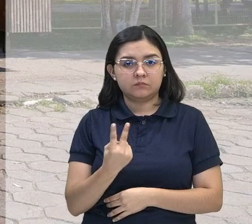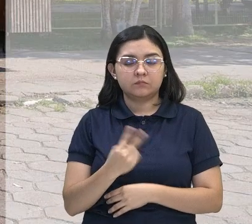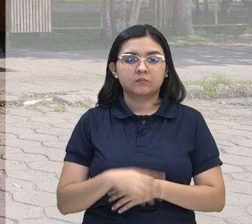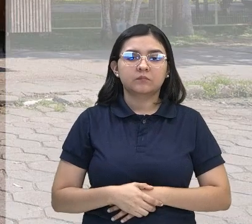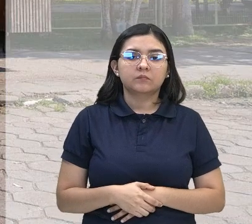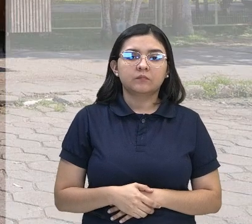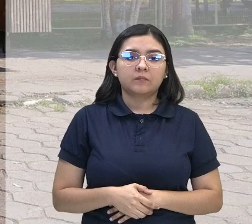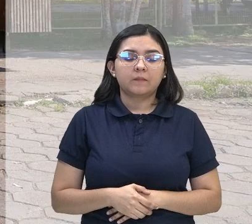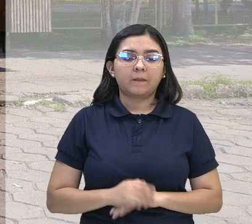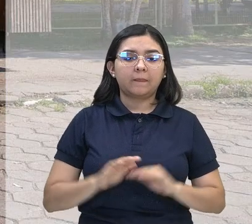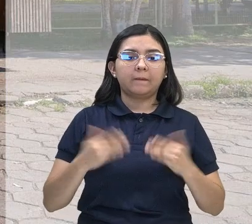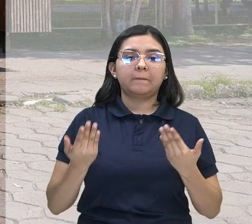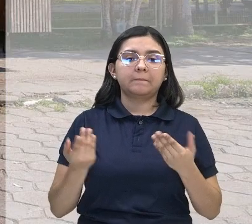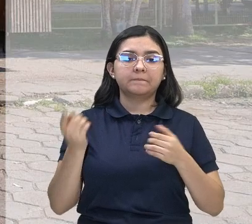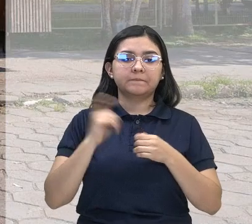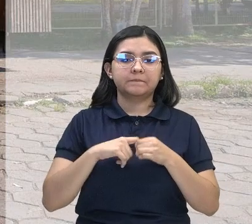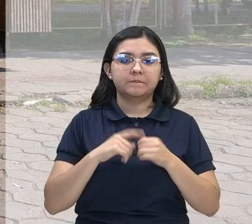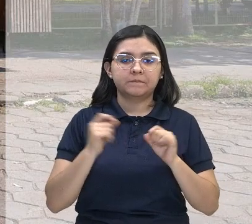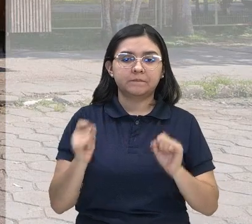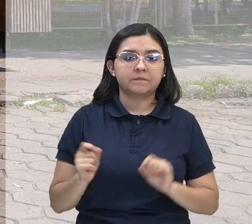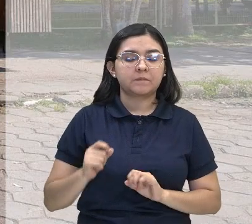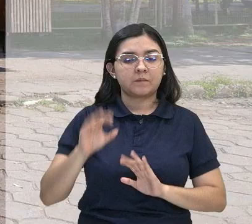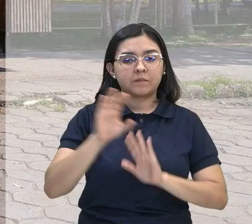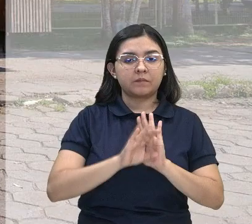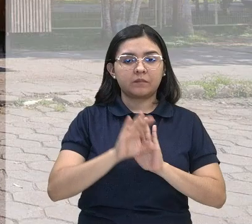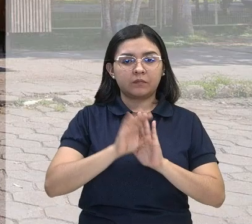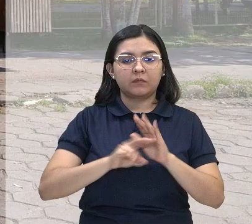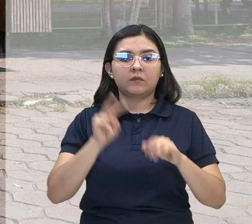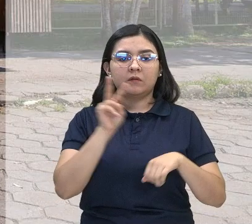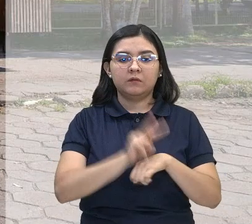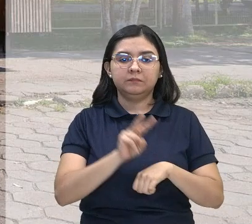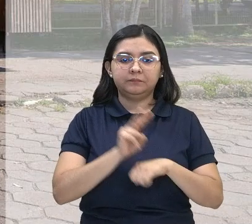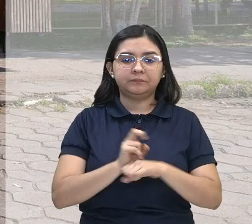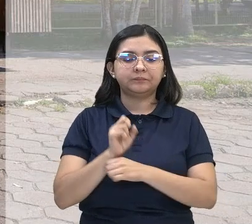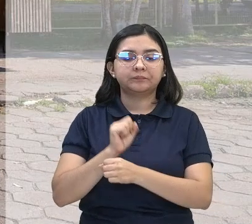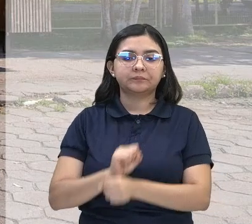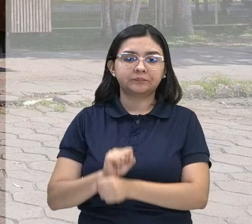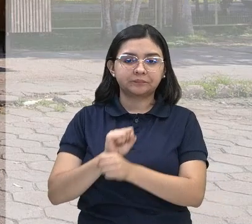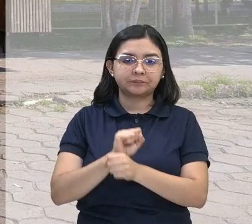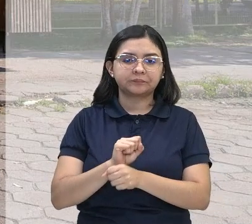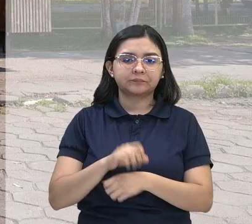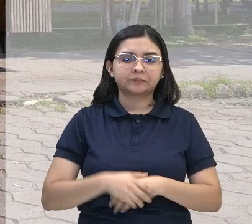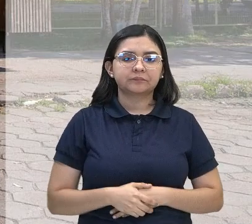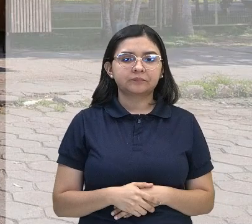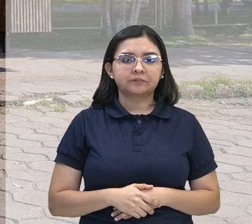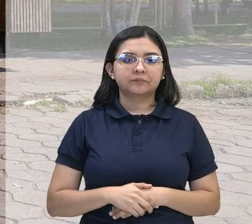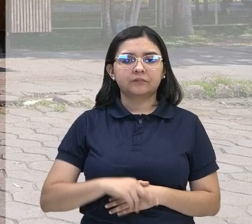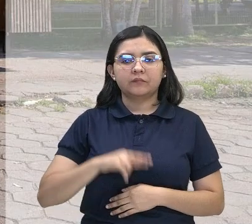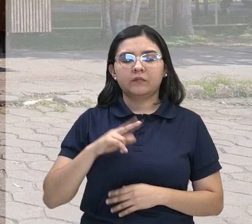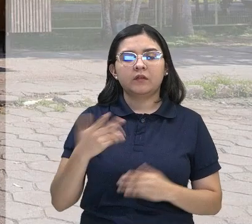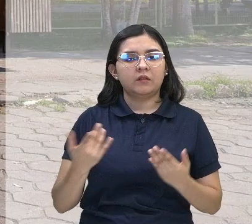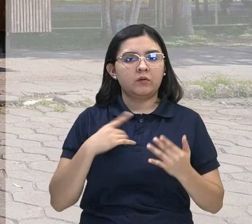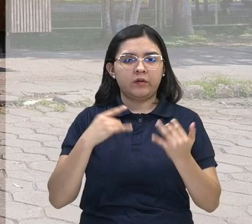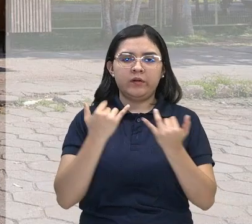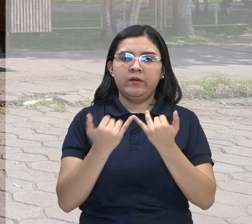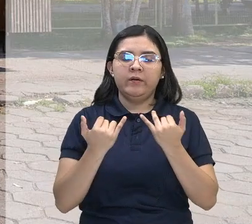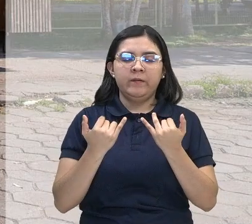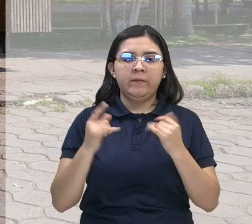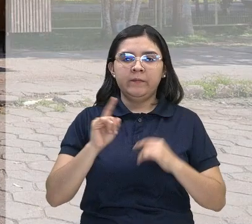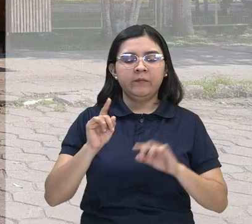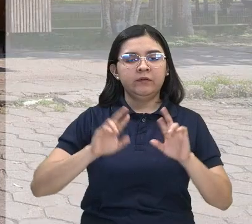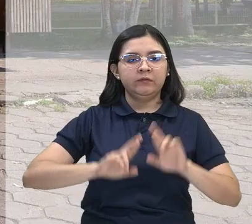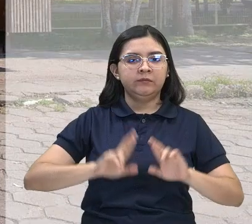outro. Mas voltando para os termos, preservação e conservação, que não são sinônimo, os